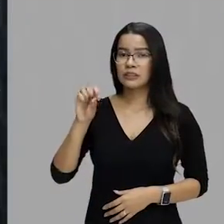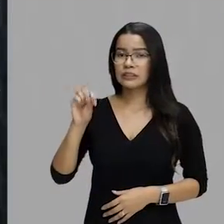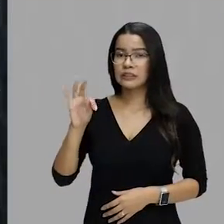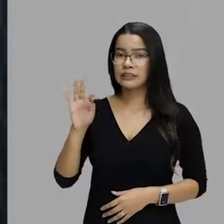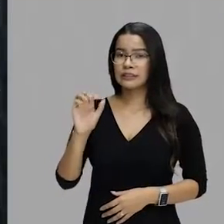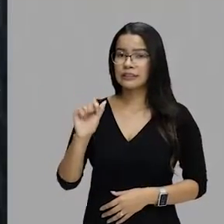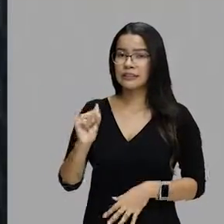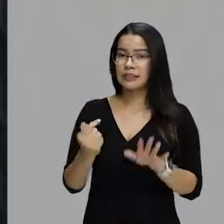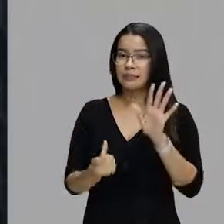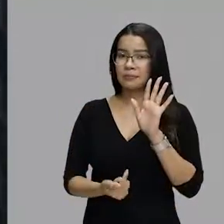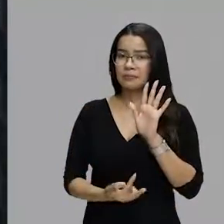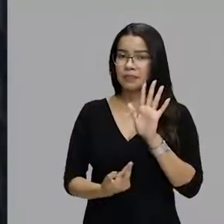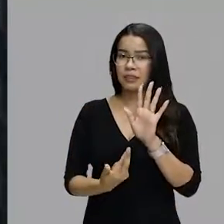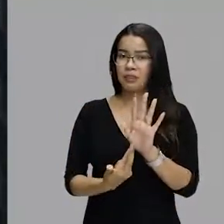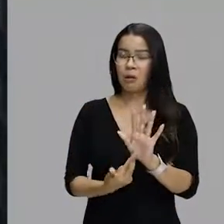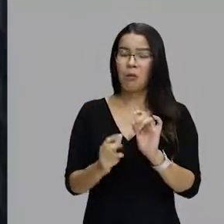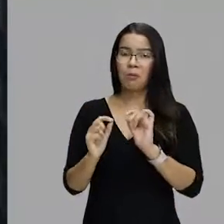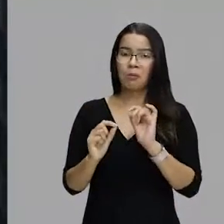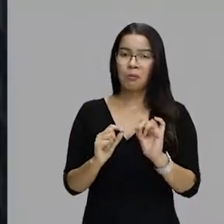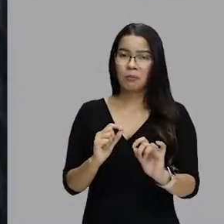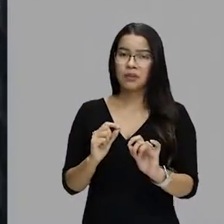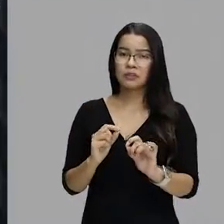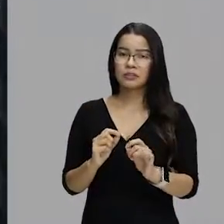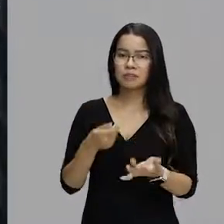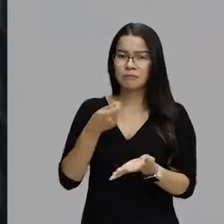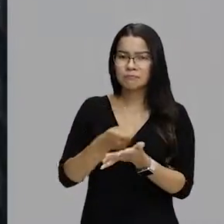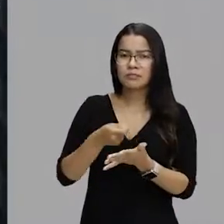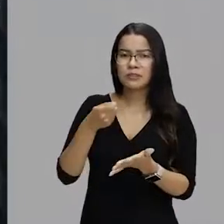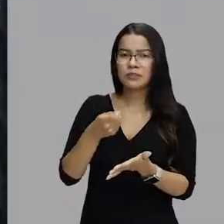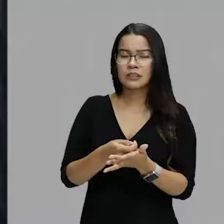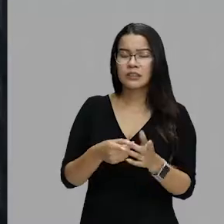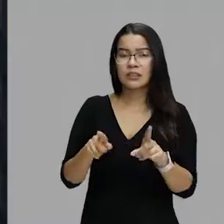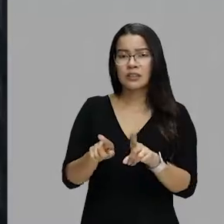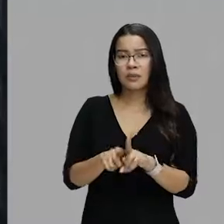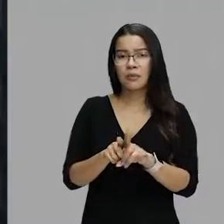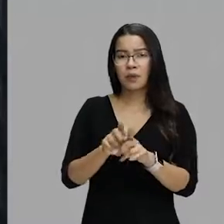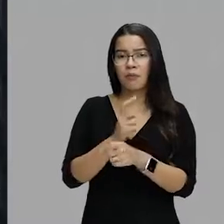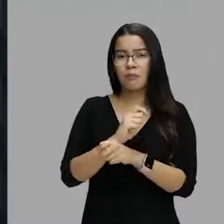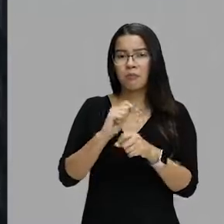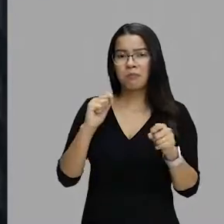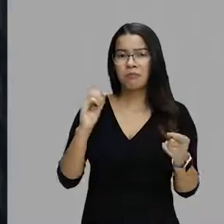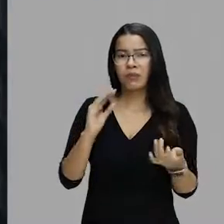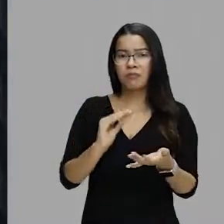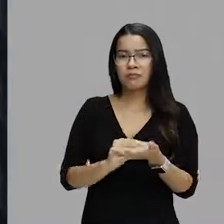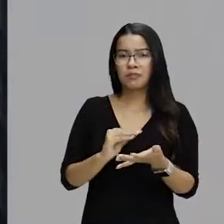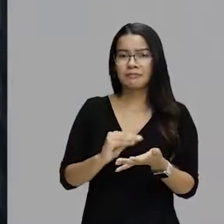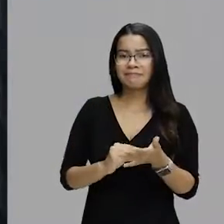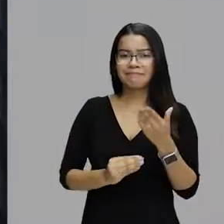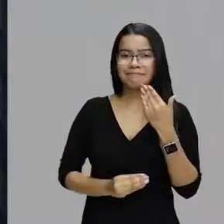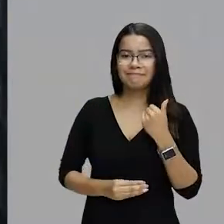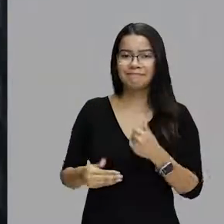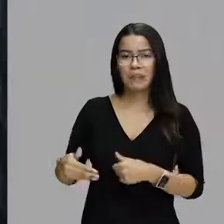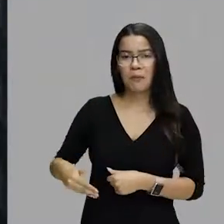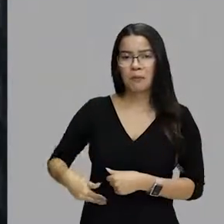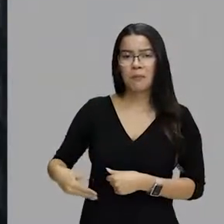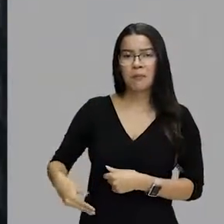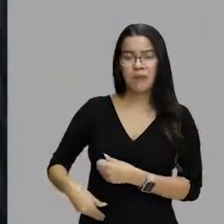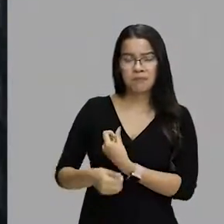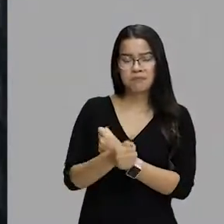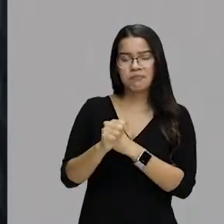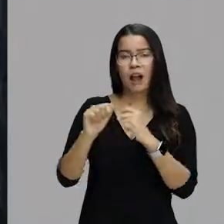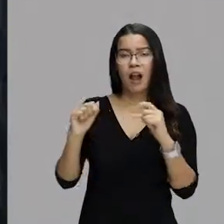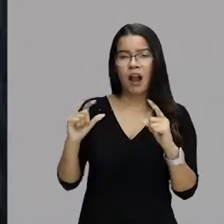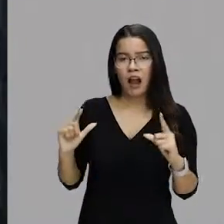ditadura. Representou o quê? O aumento da miséria cubana. O aumento do analfabetismo, da